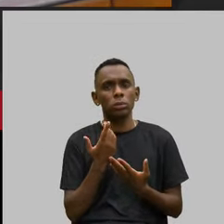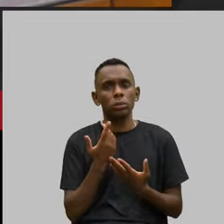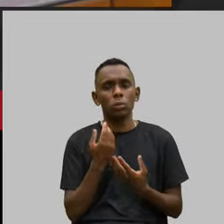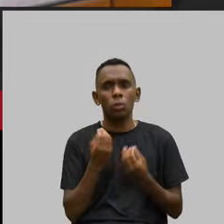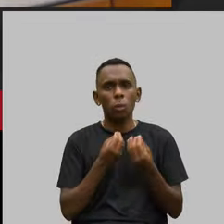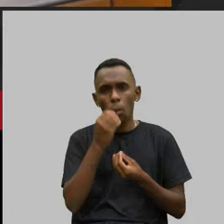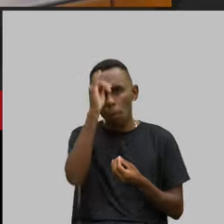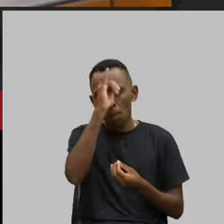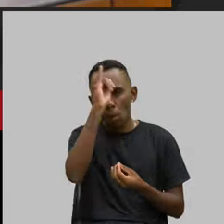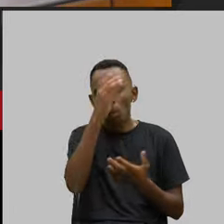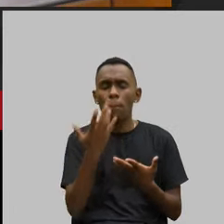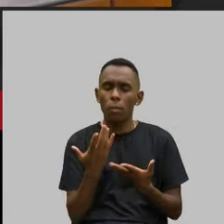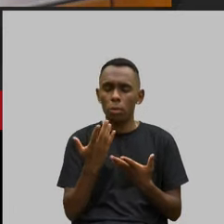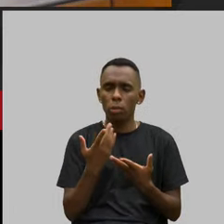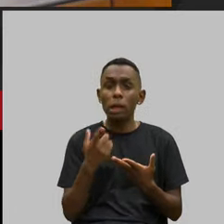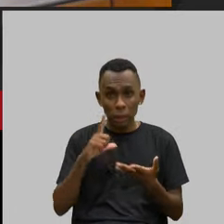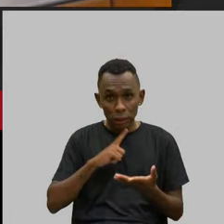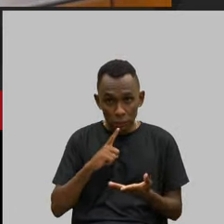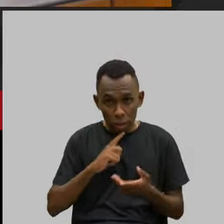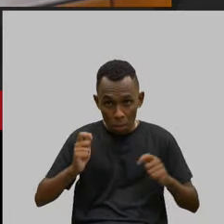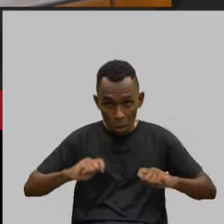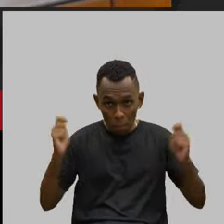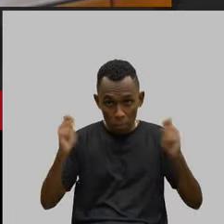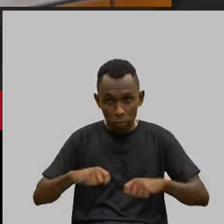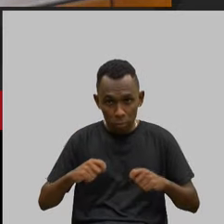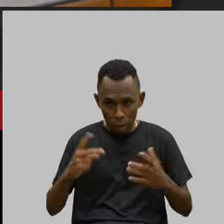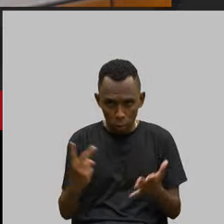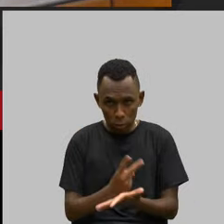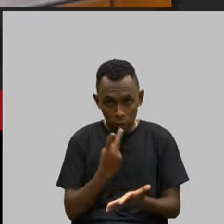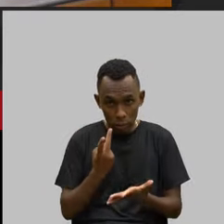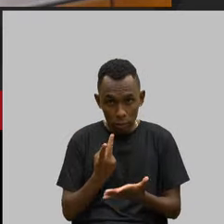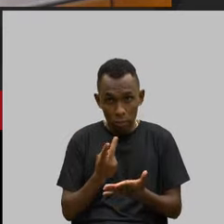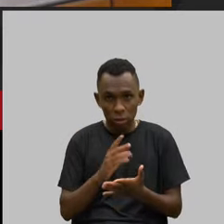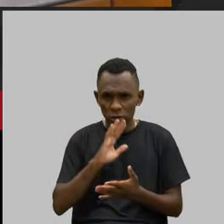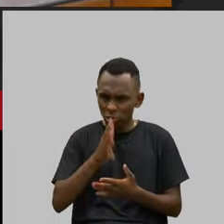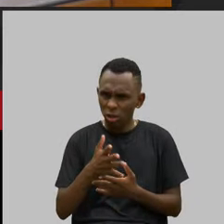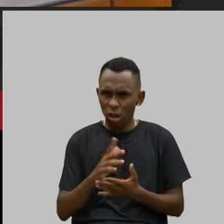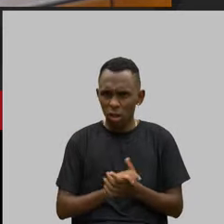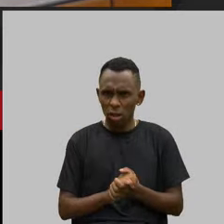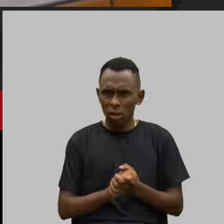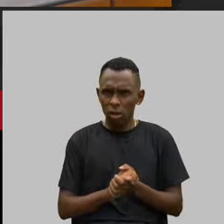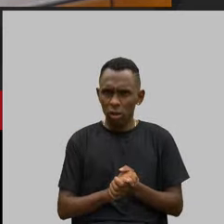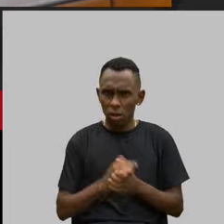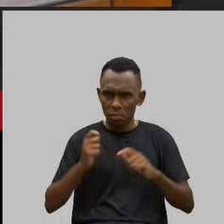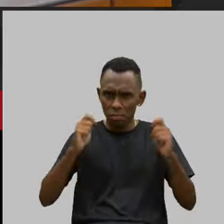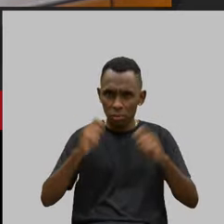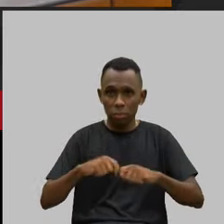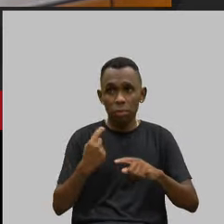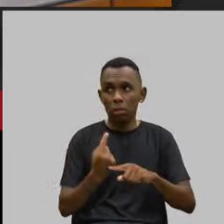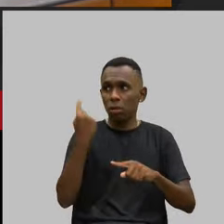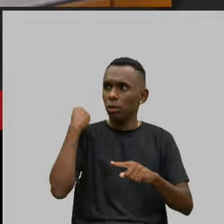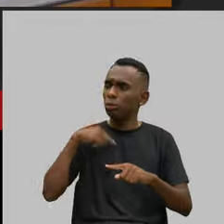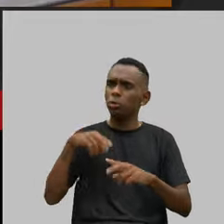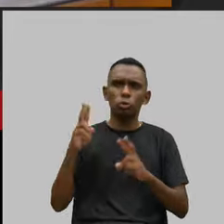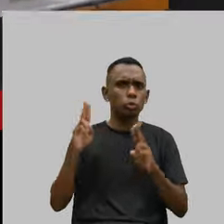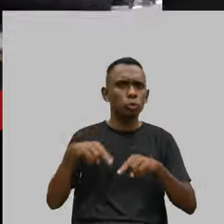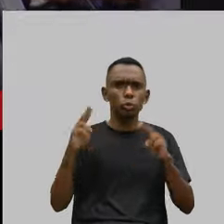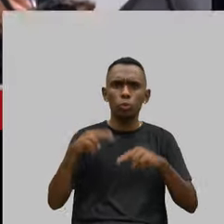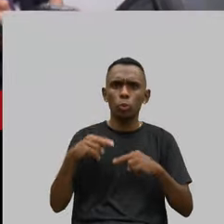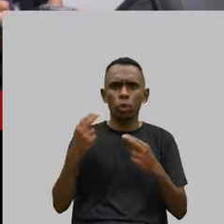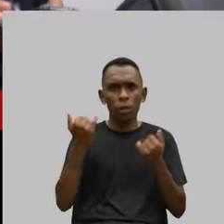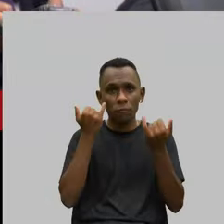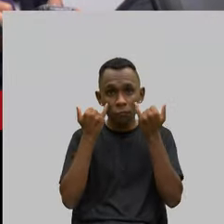nisso aí Existe alguma possibil disso O senhor já ouviu falar em alguma possibilidade disso porque antes eu nunca tinha ouvido